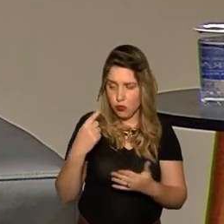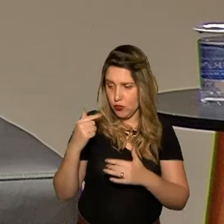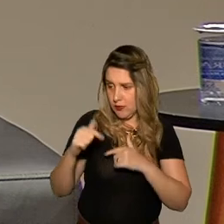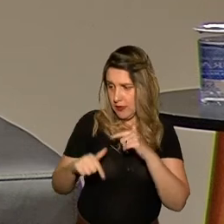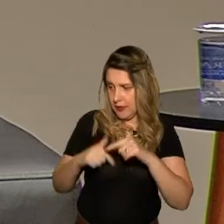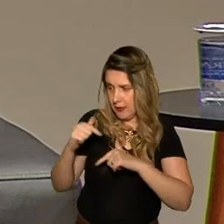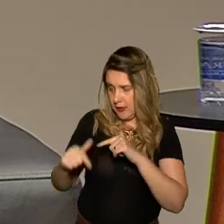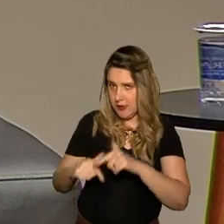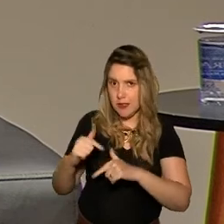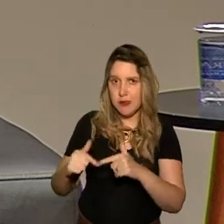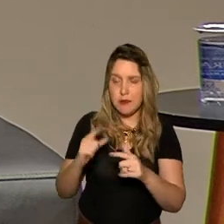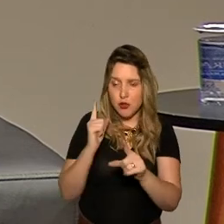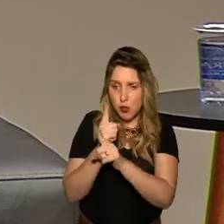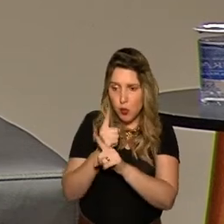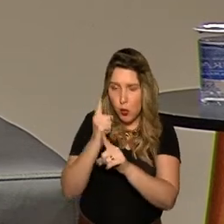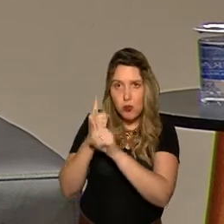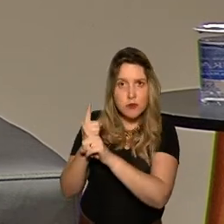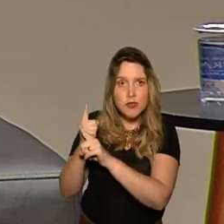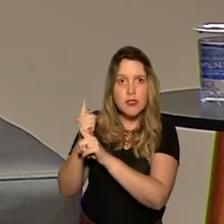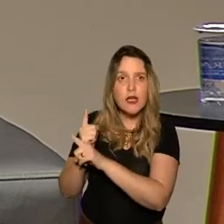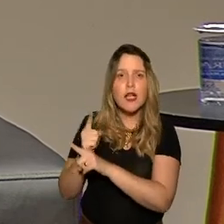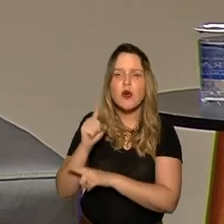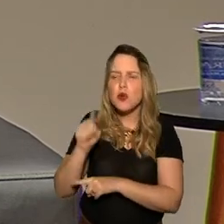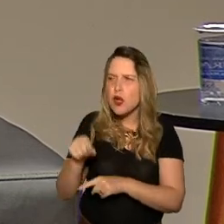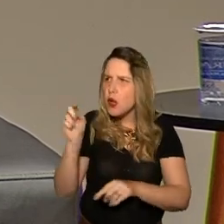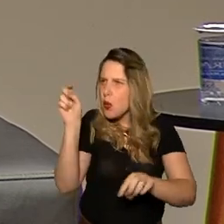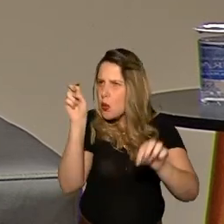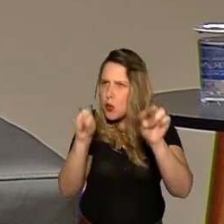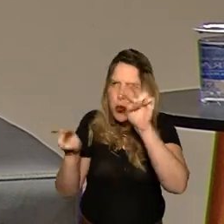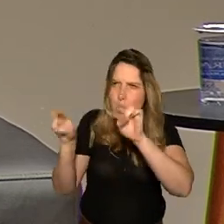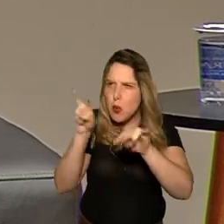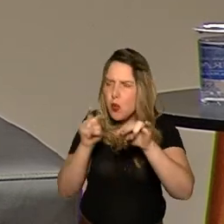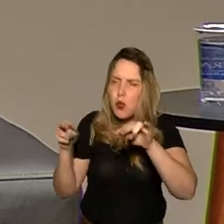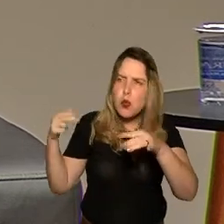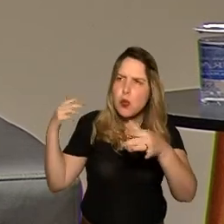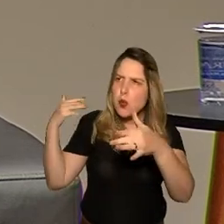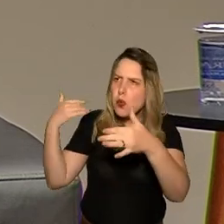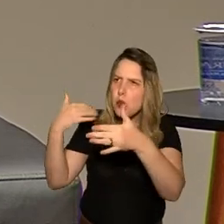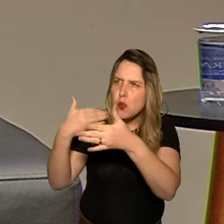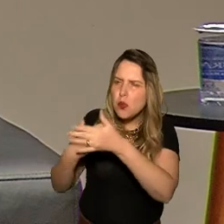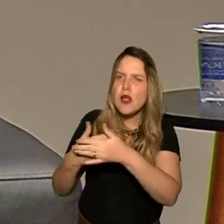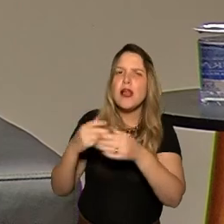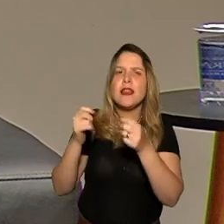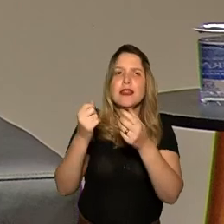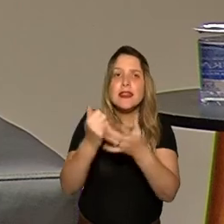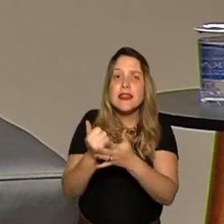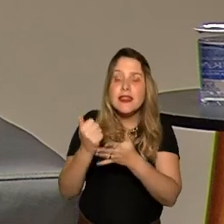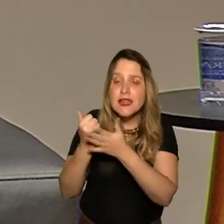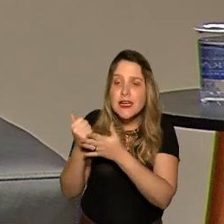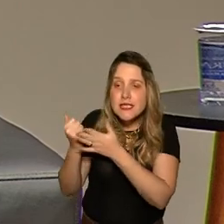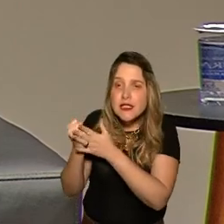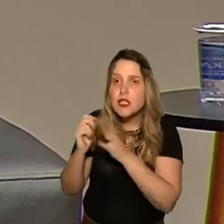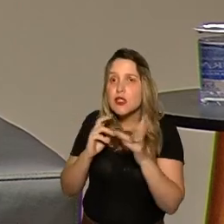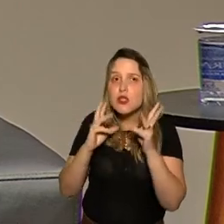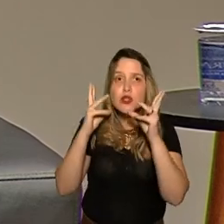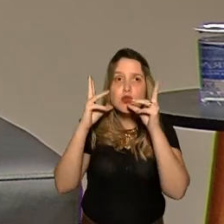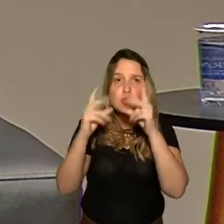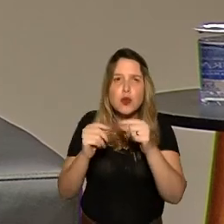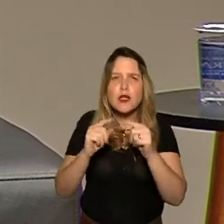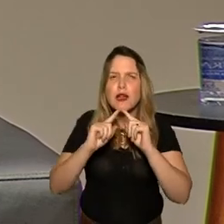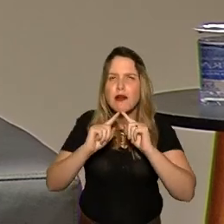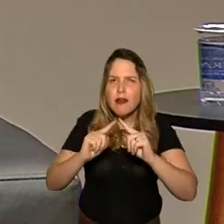e das desigualdades que é olhar para os quadros funcionais e fazer uma fotografia